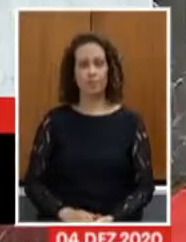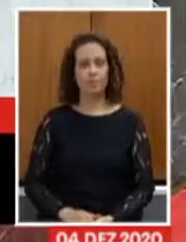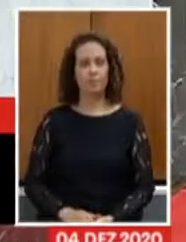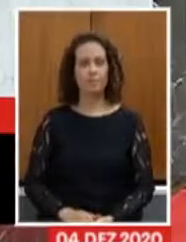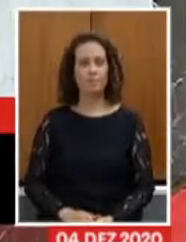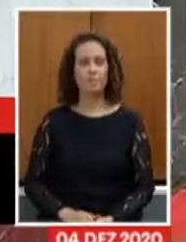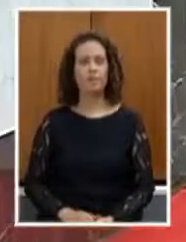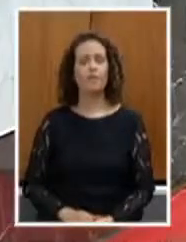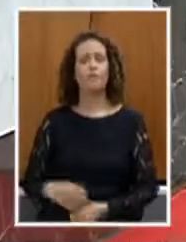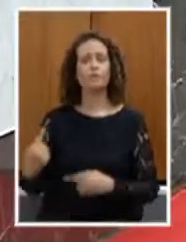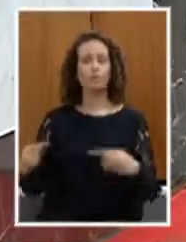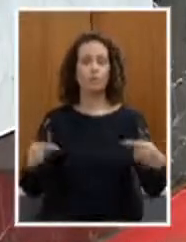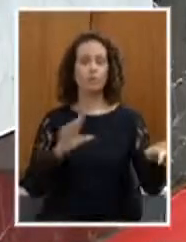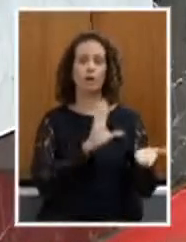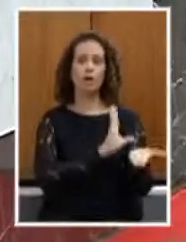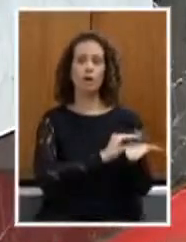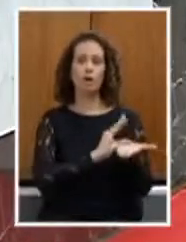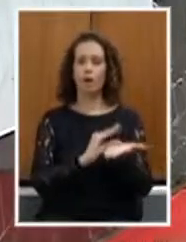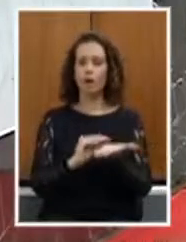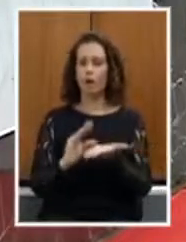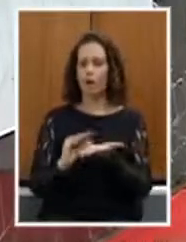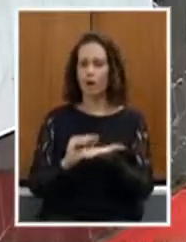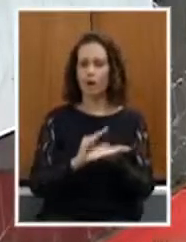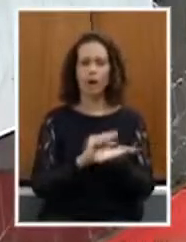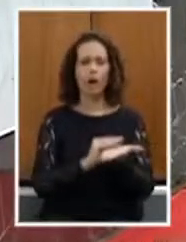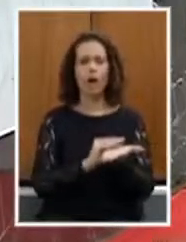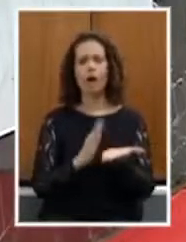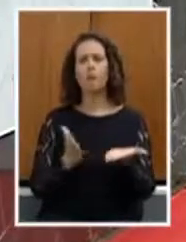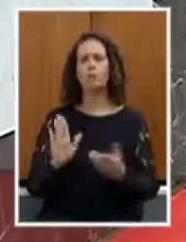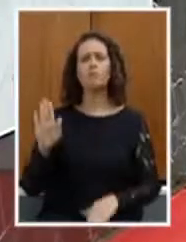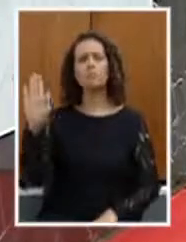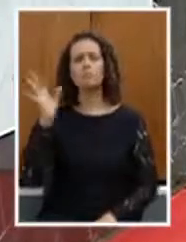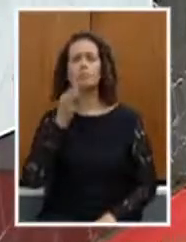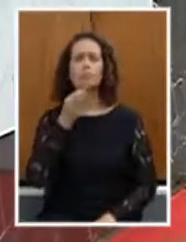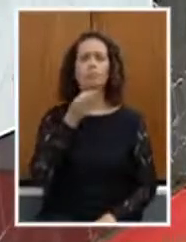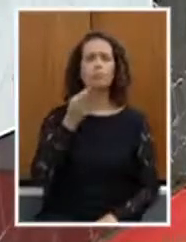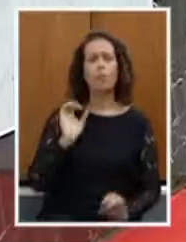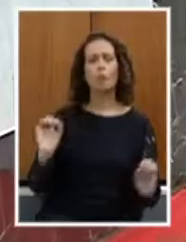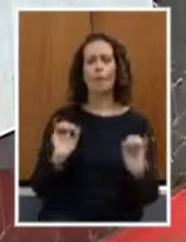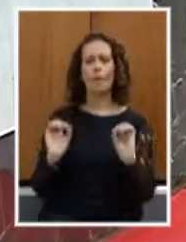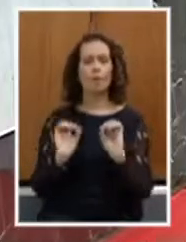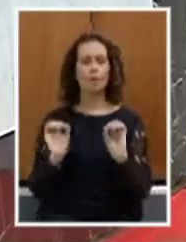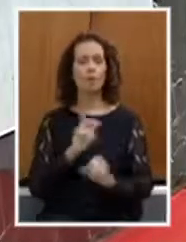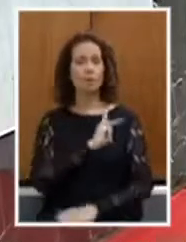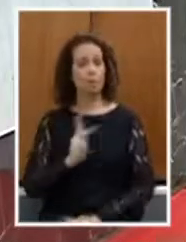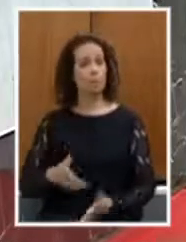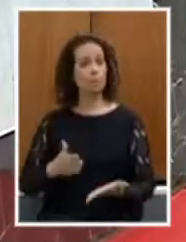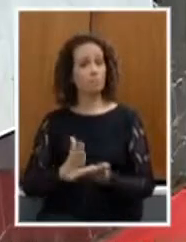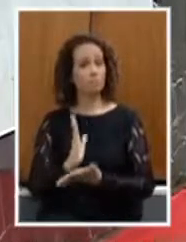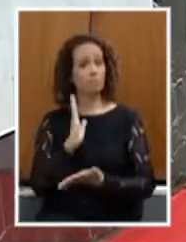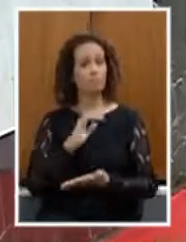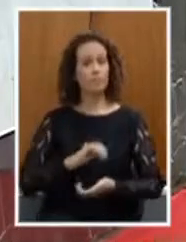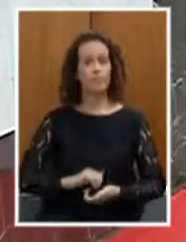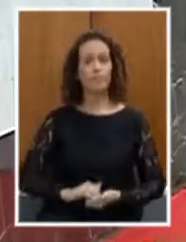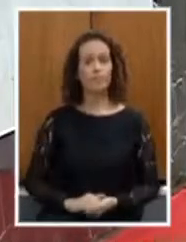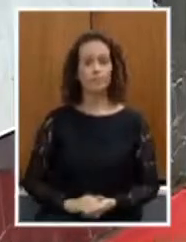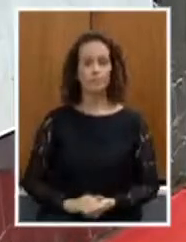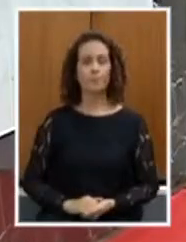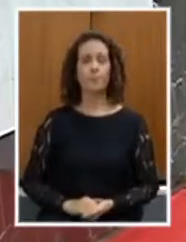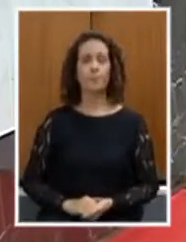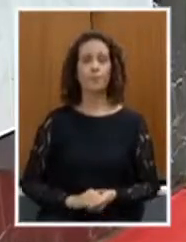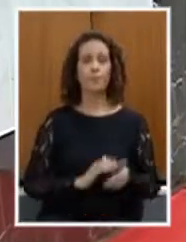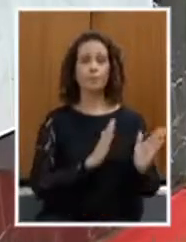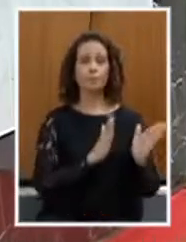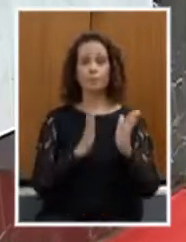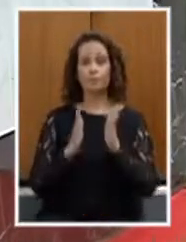Em discussão a ata, não há quem sobre ela se manifeste. A presidência dá por aprovada. Segunda parte da ordem